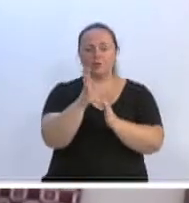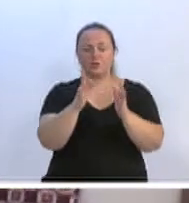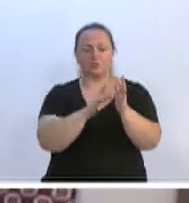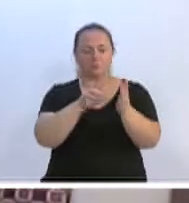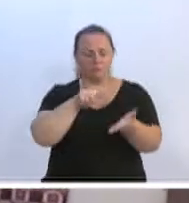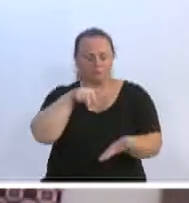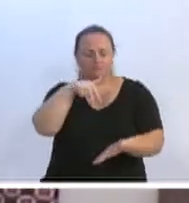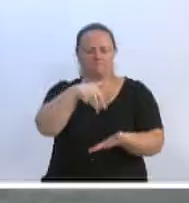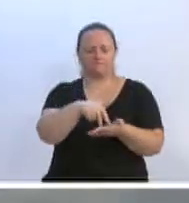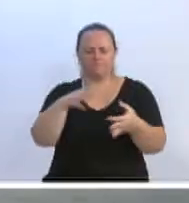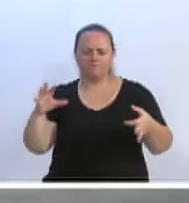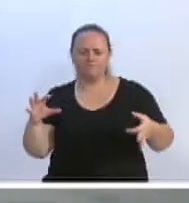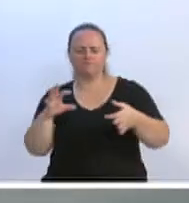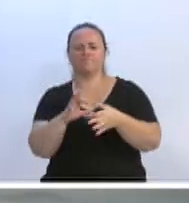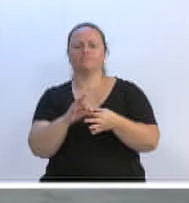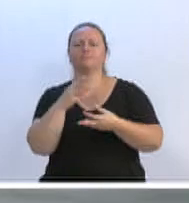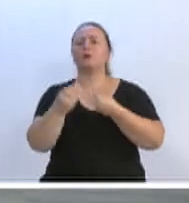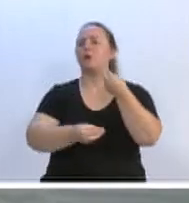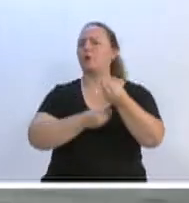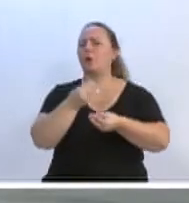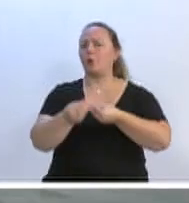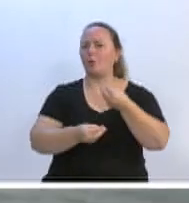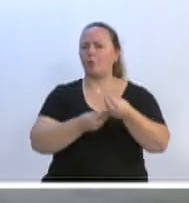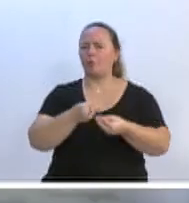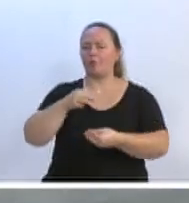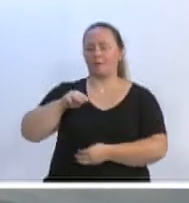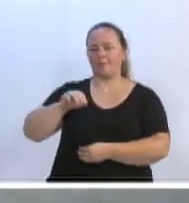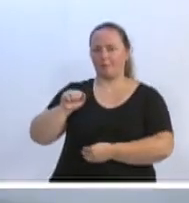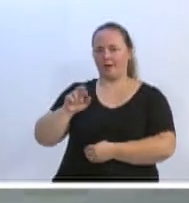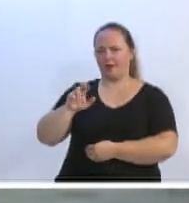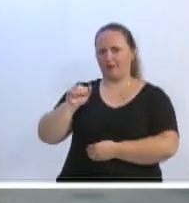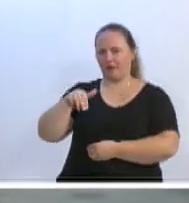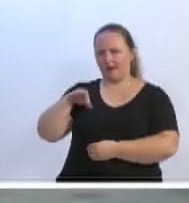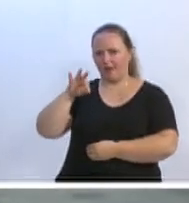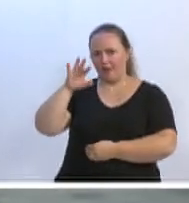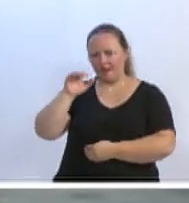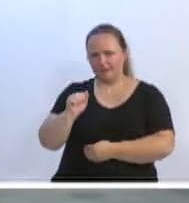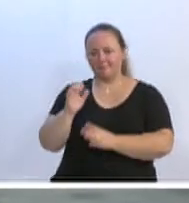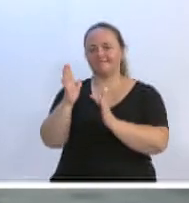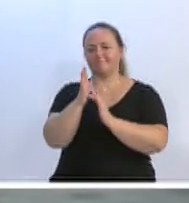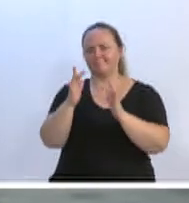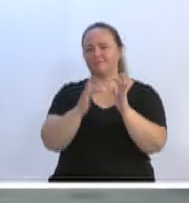próximo e com Deus. Maranata, o Senhor Jesus vem!